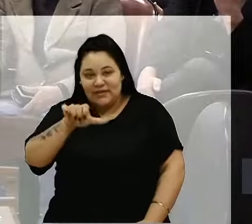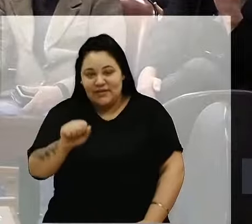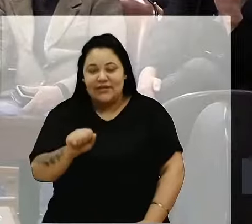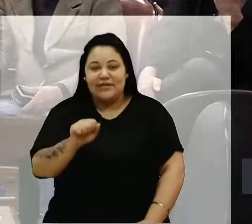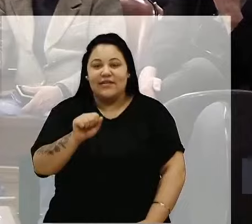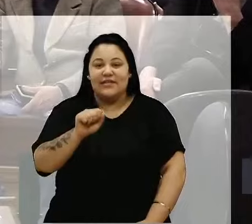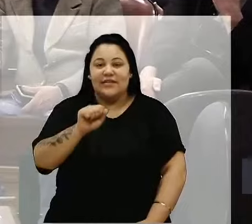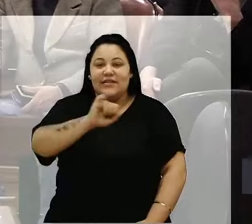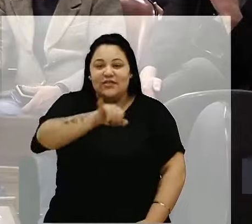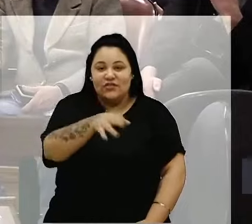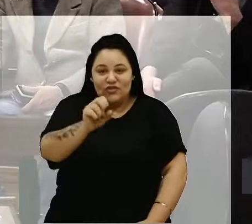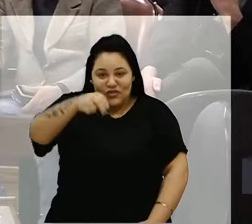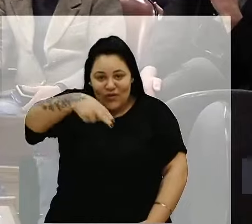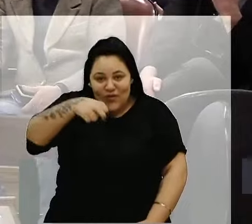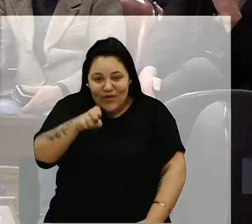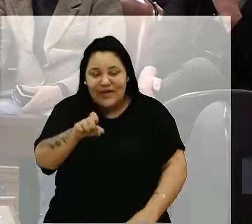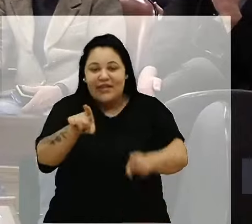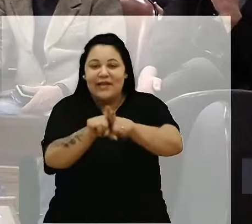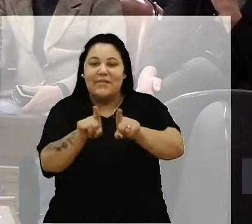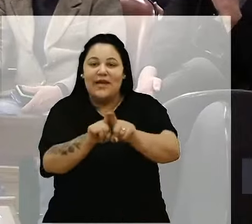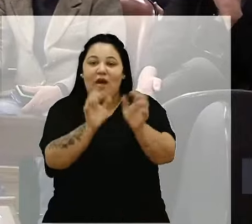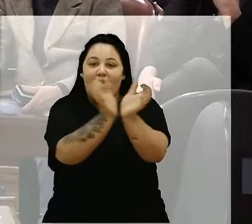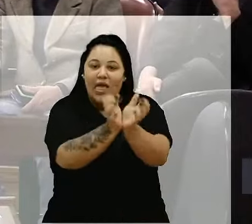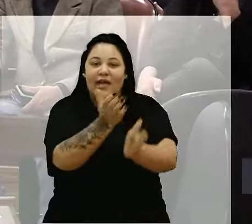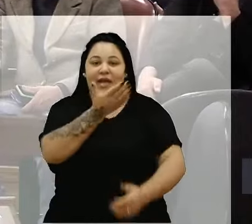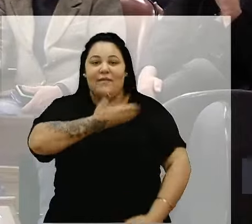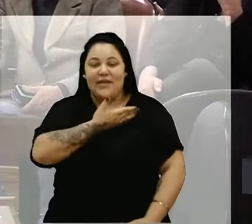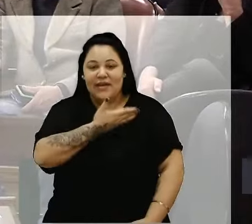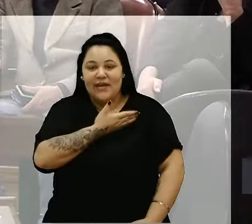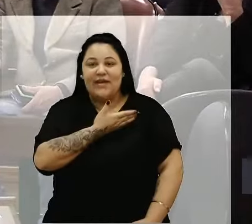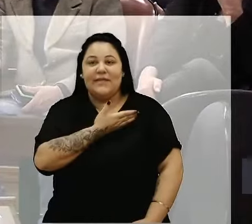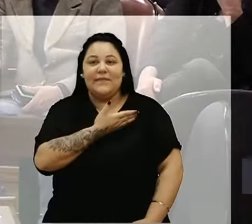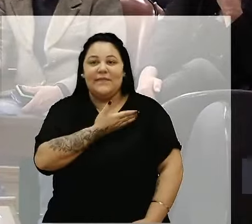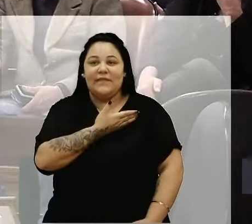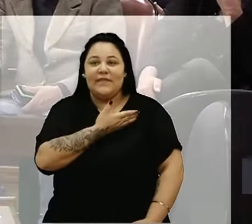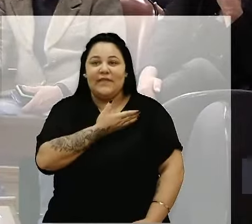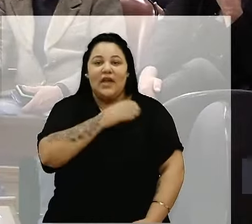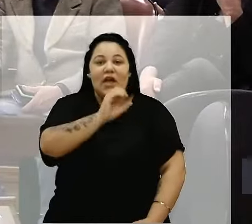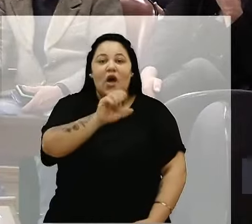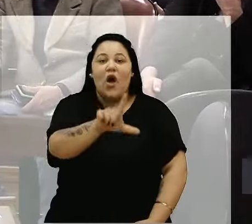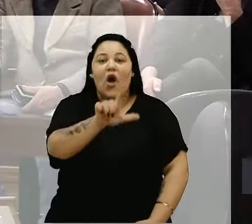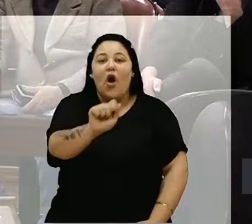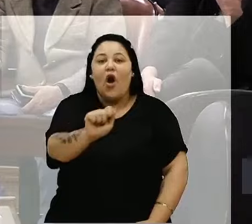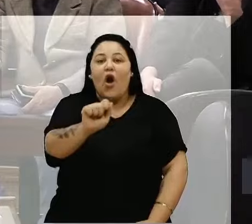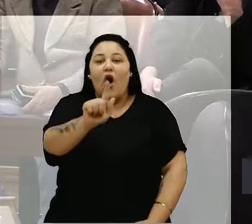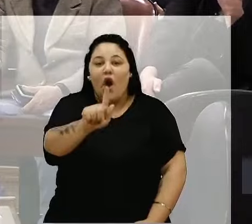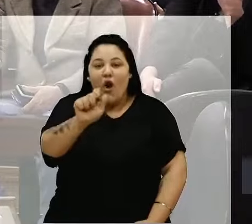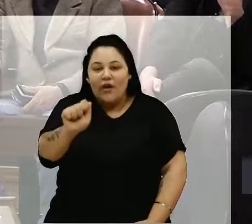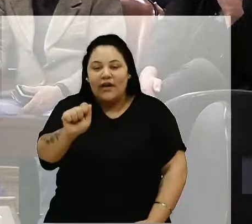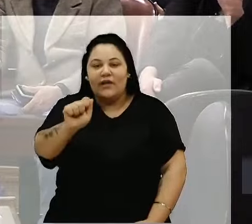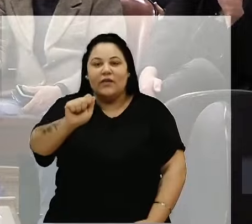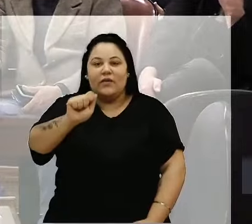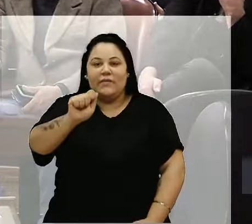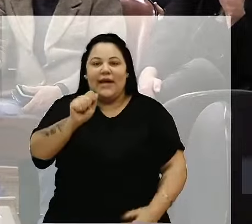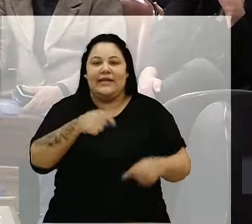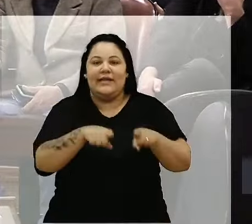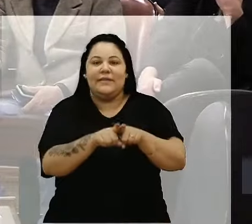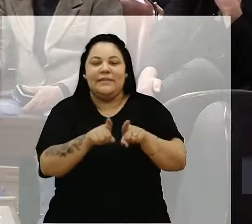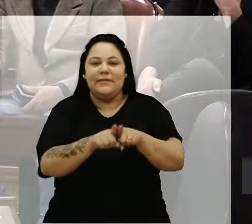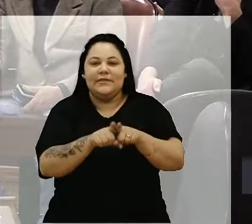Marco, que é colega e amiga. A Olga Araújo, comadre.